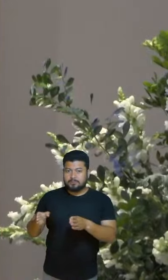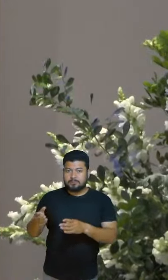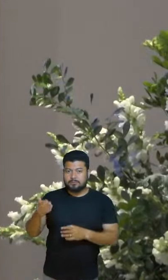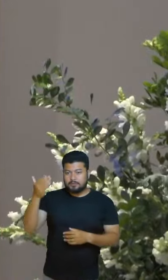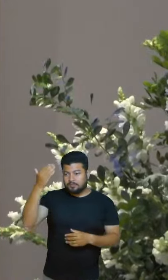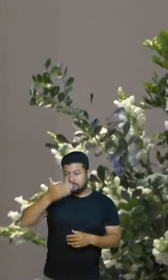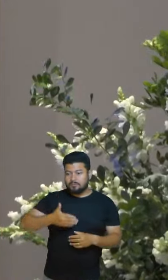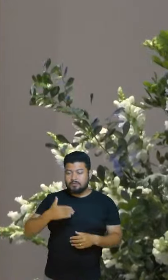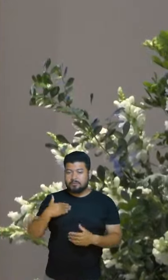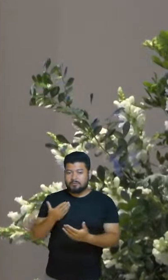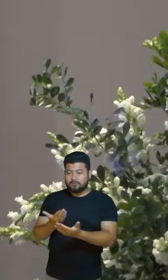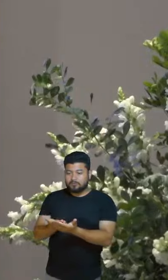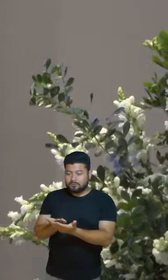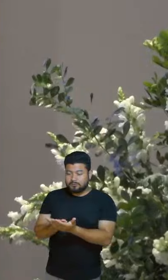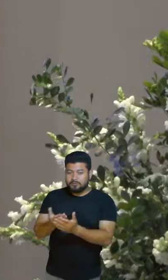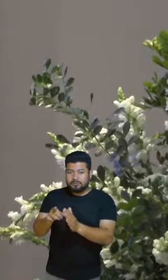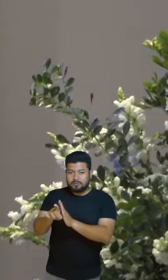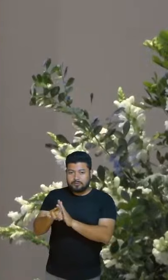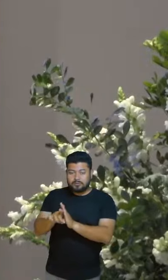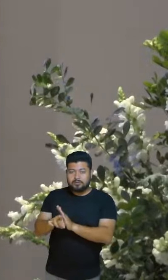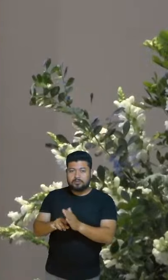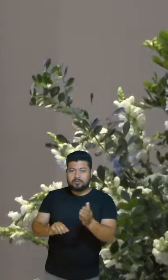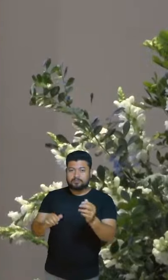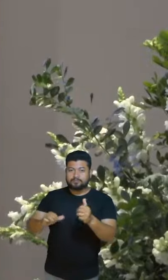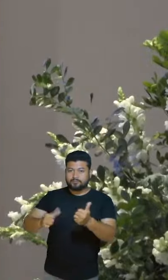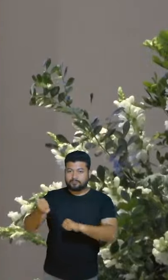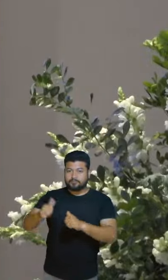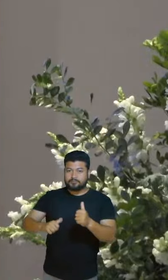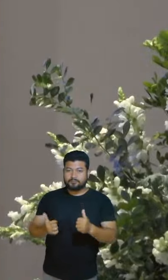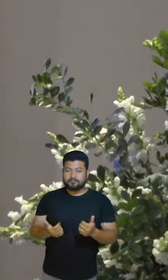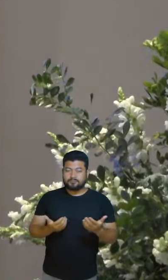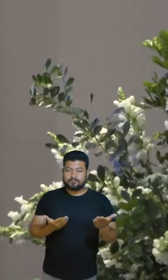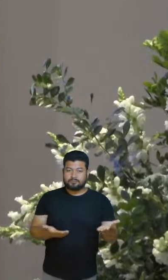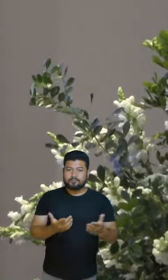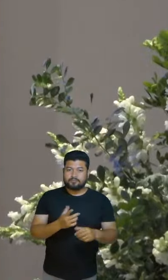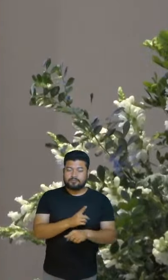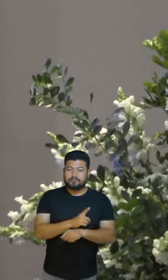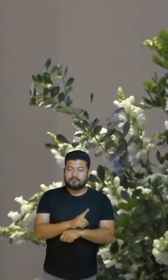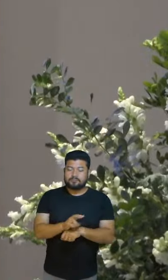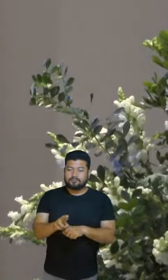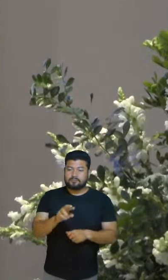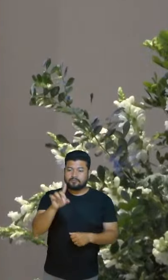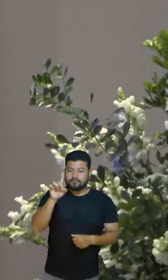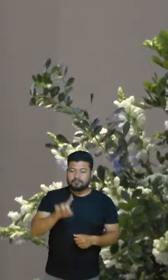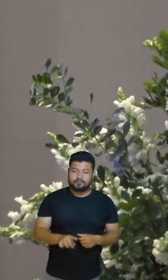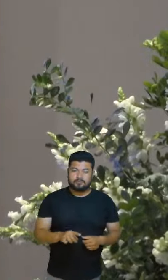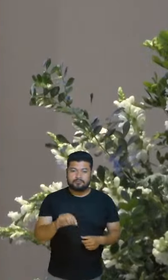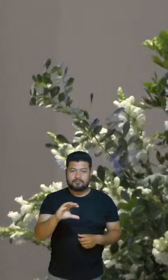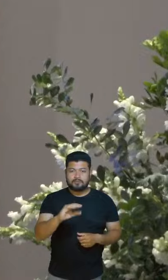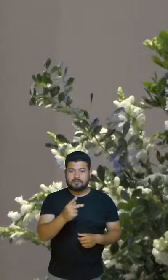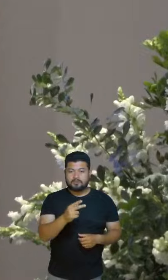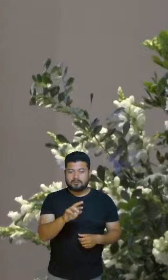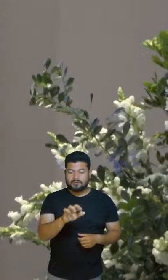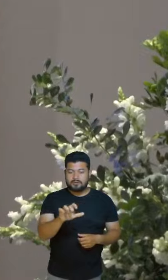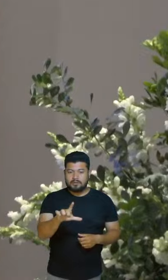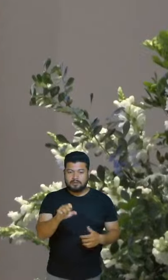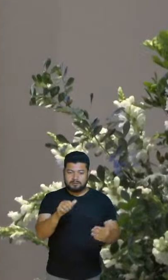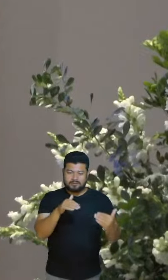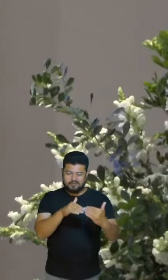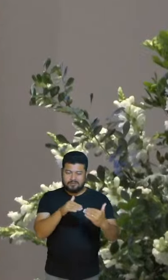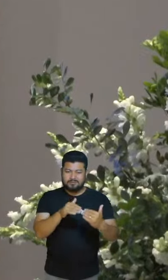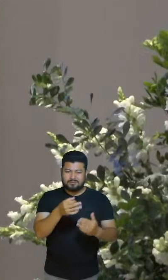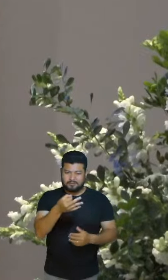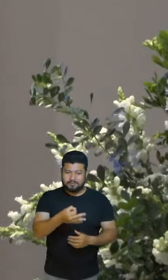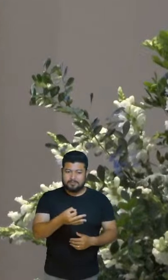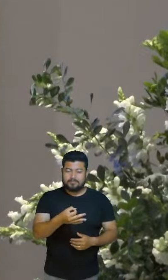meu eminente Doutor em Direito J shepper concorda com isso ah e isso exige do juiz e do